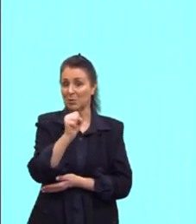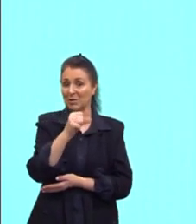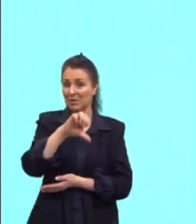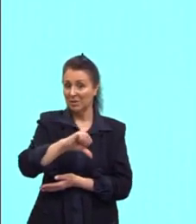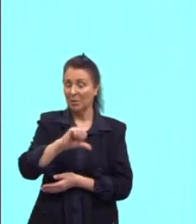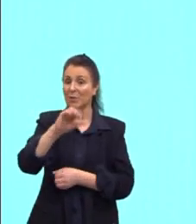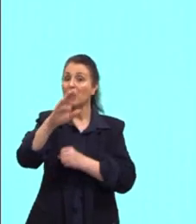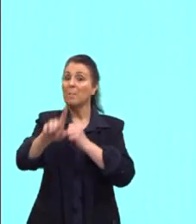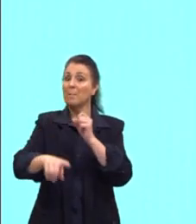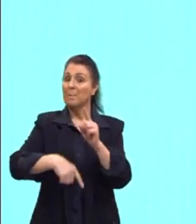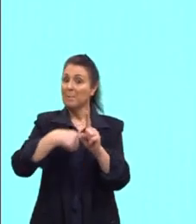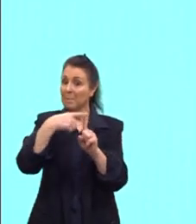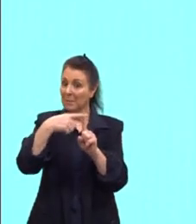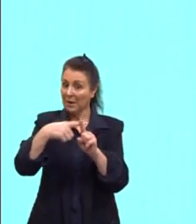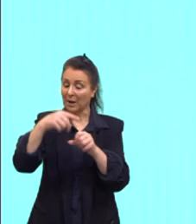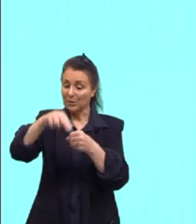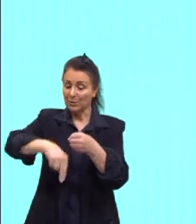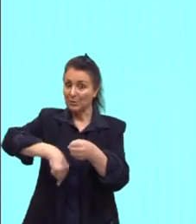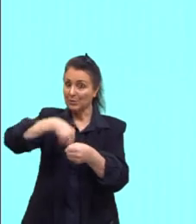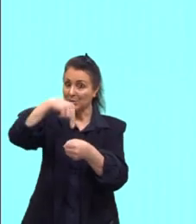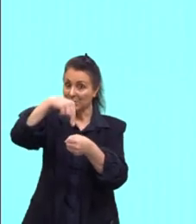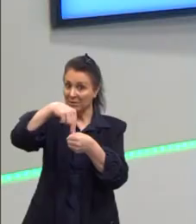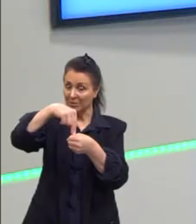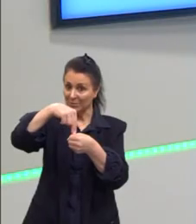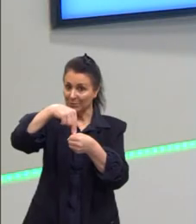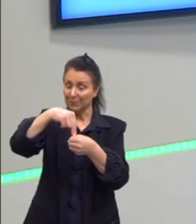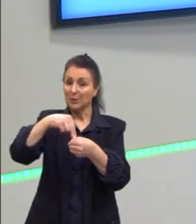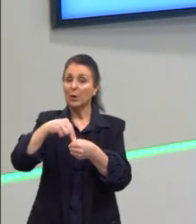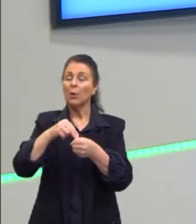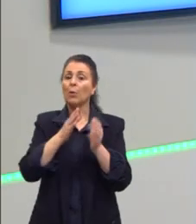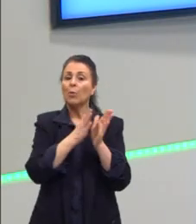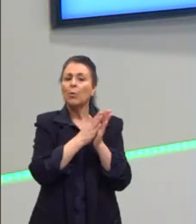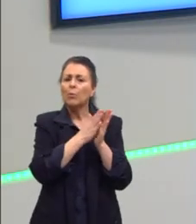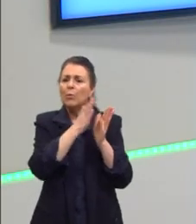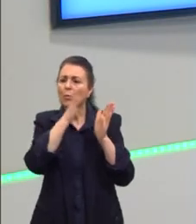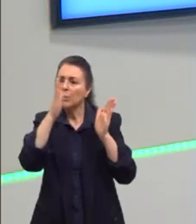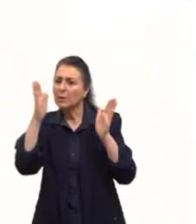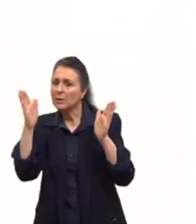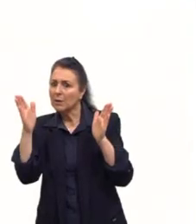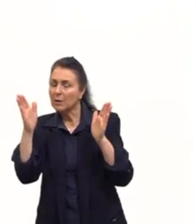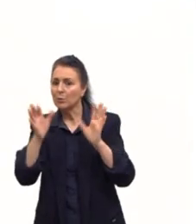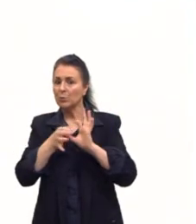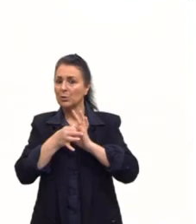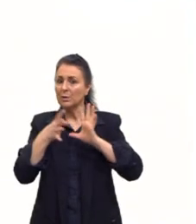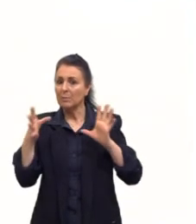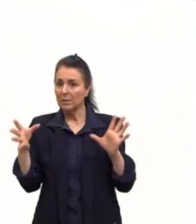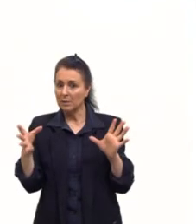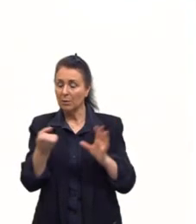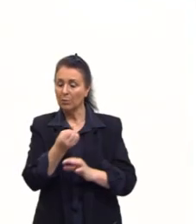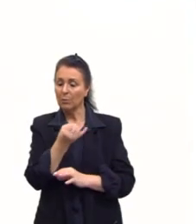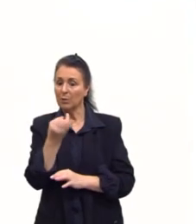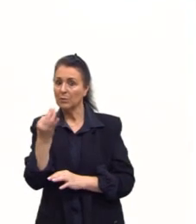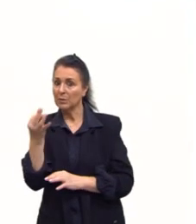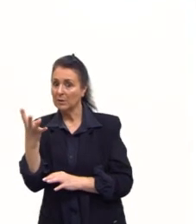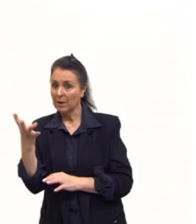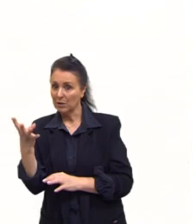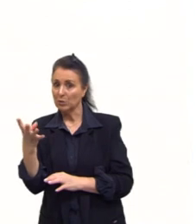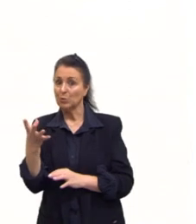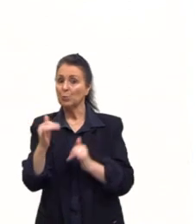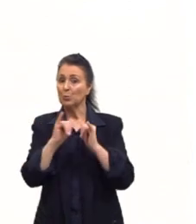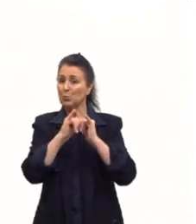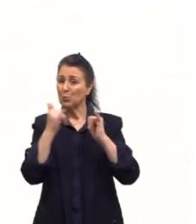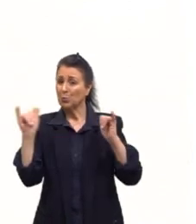esses nêutrons esses neutros esse processo que libera esses neutro você não quer uma quantidade considerável de energia